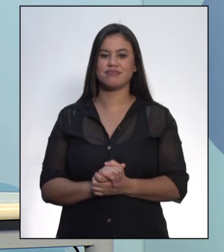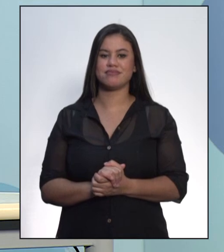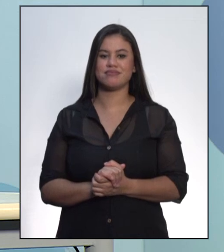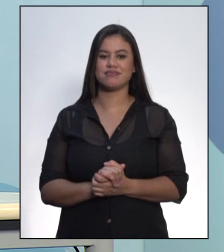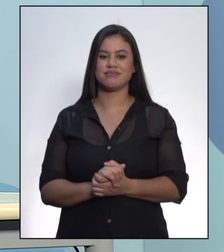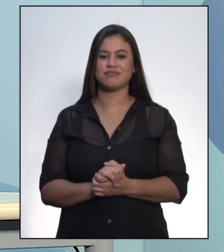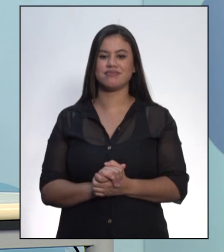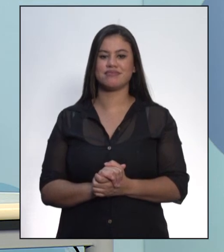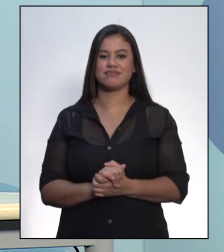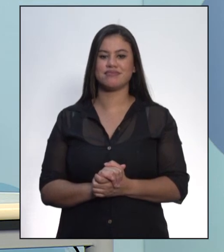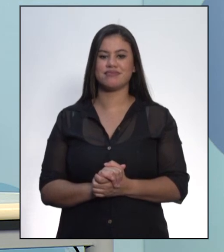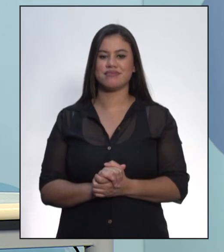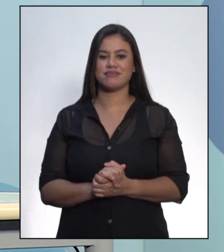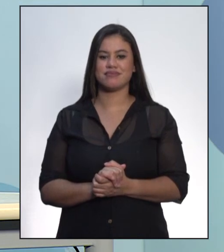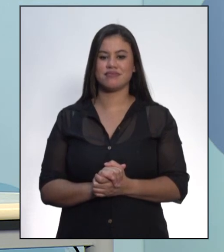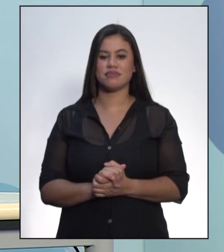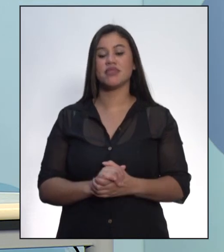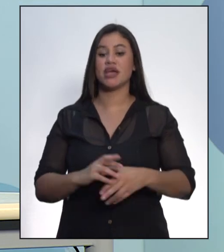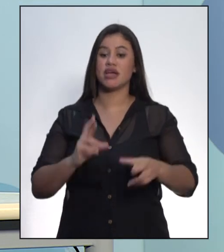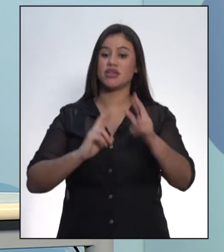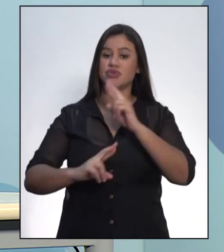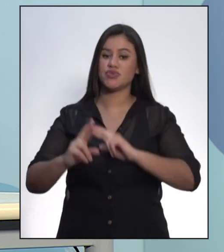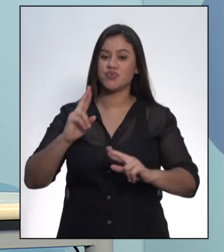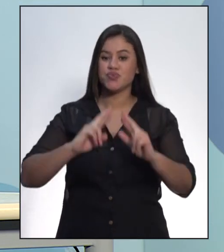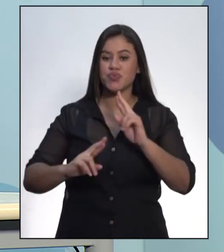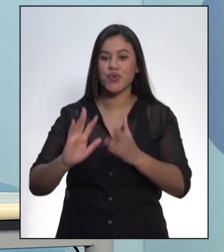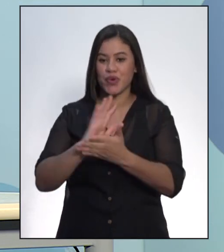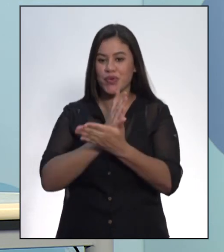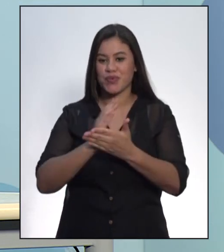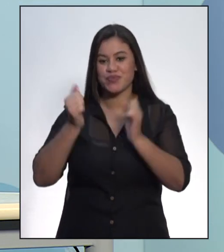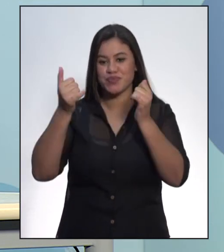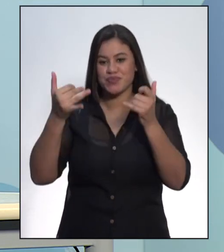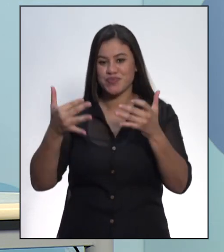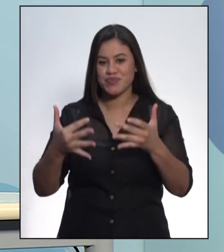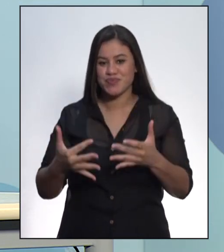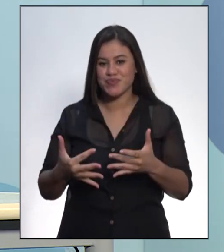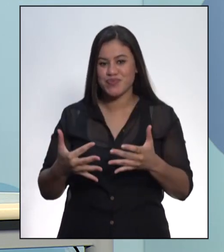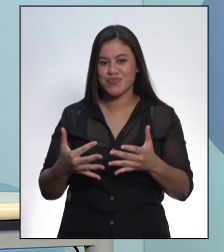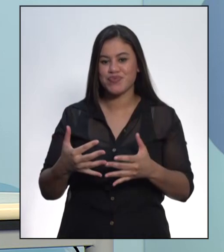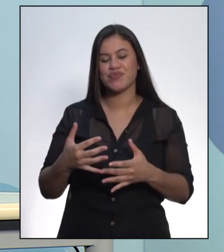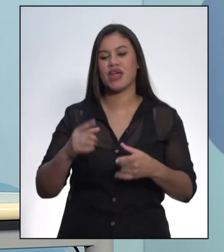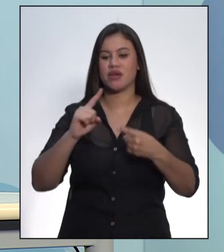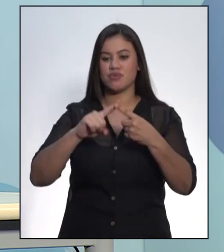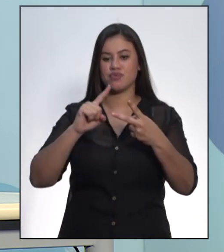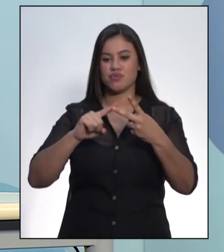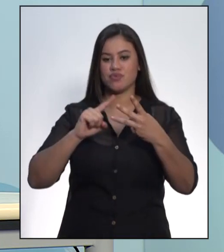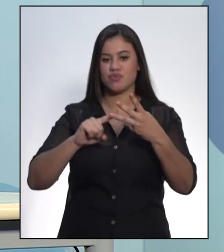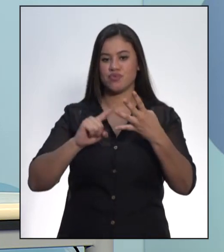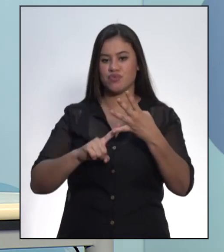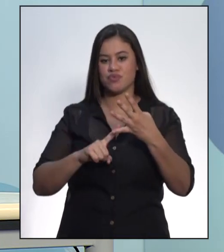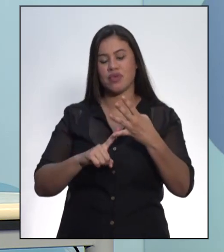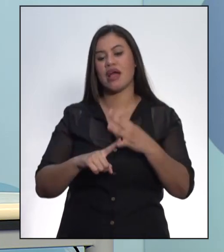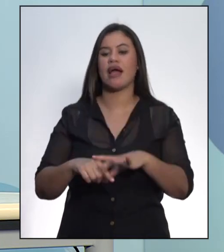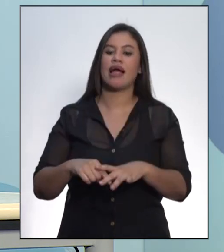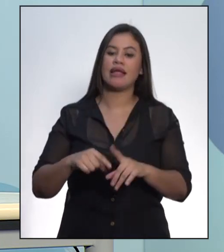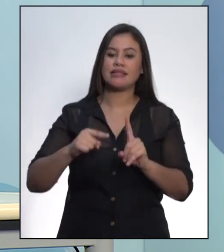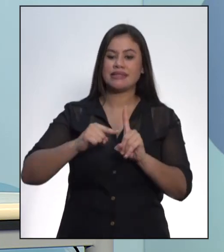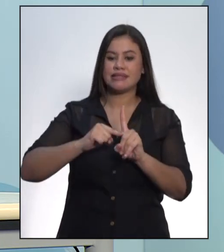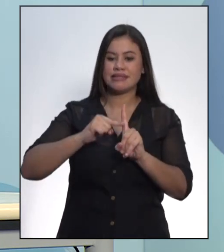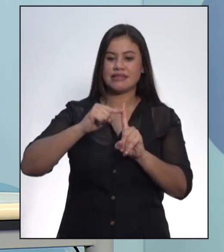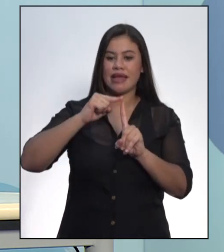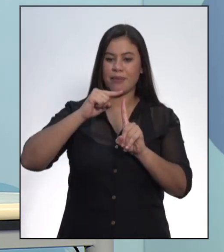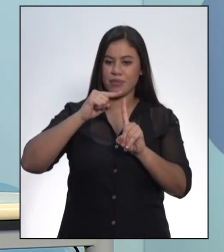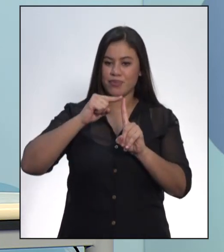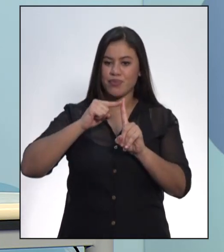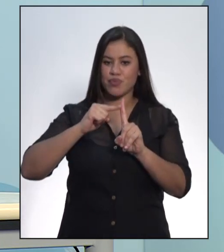Algumas respostas, né? A aluna Ariadne, Gabriela, João Vitor colocou temperatura e